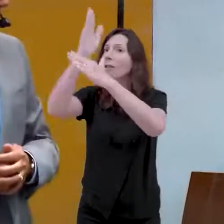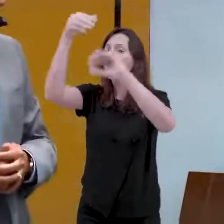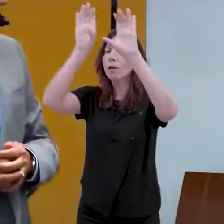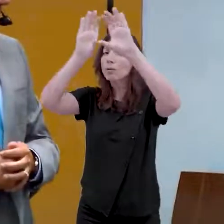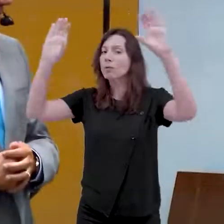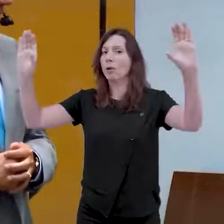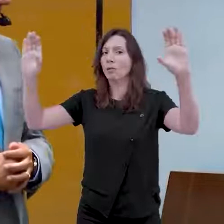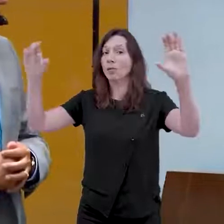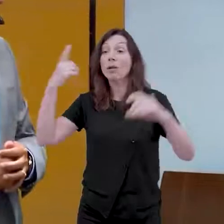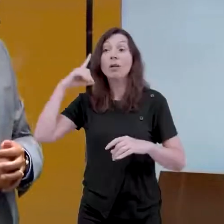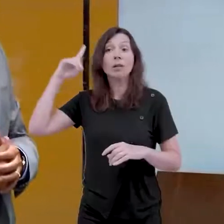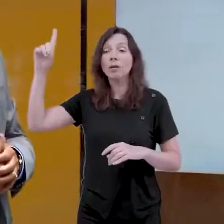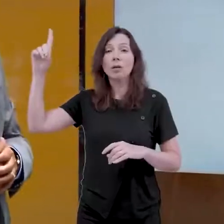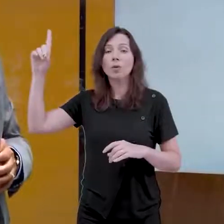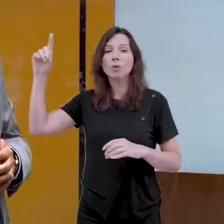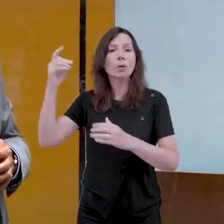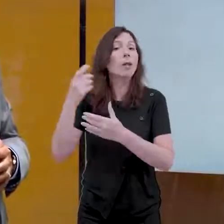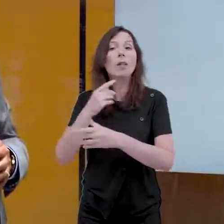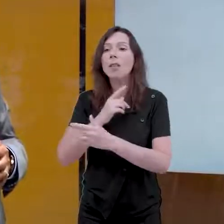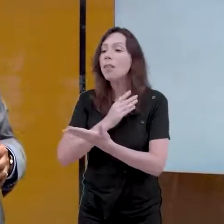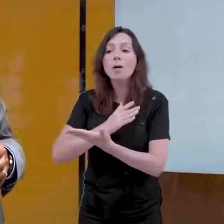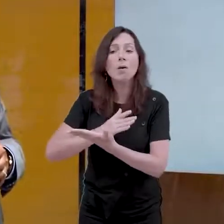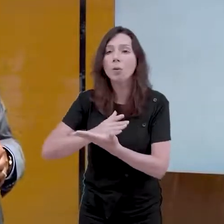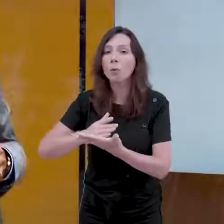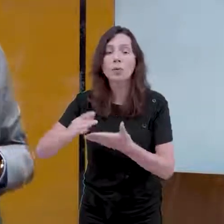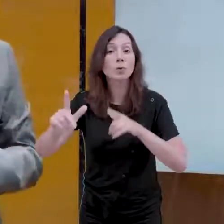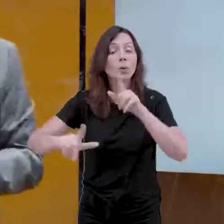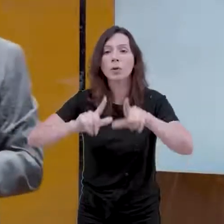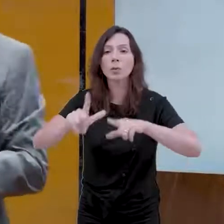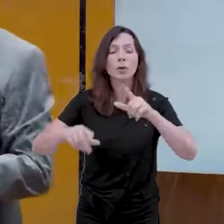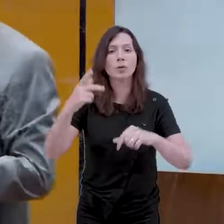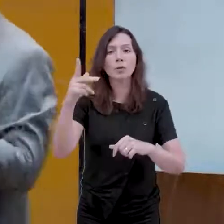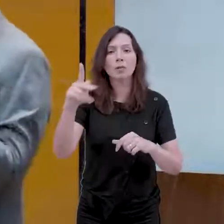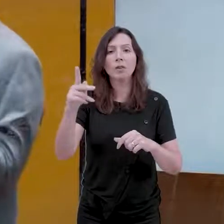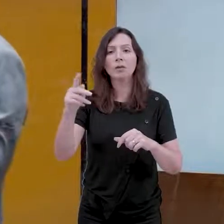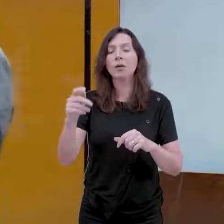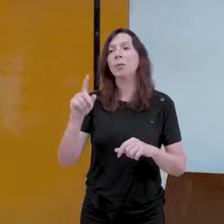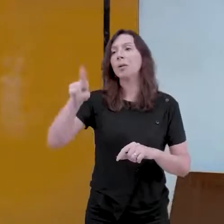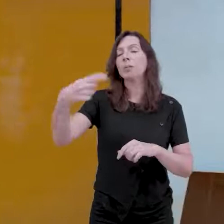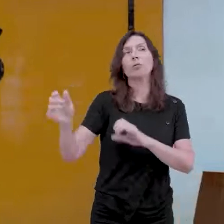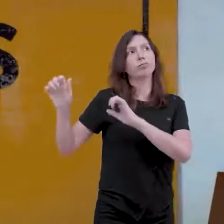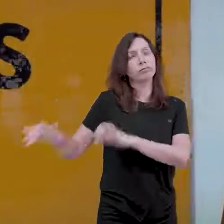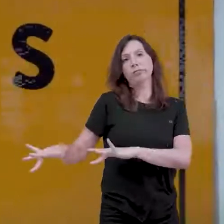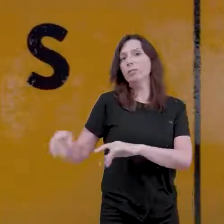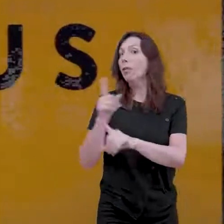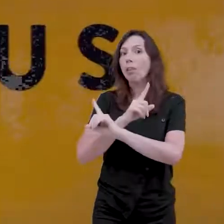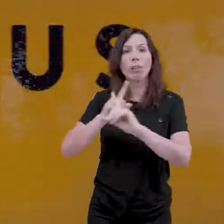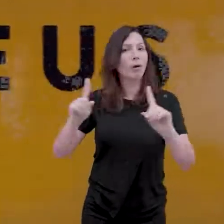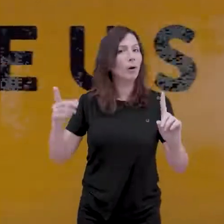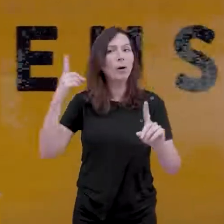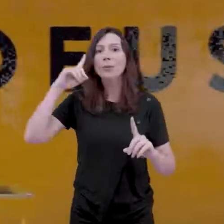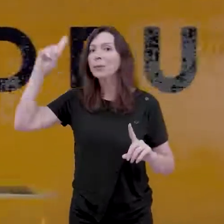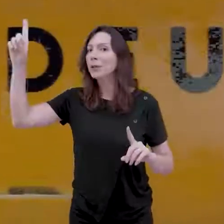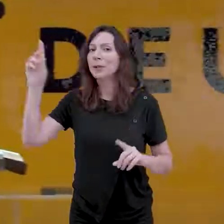do caminho. Os historiadores e estudiosos dizem que Miguel Ângelo só concluiu 14 obras que começou